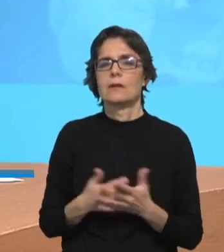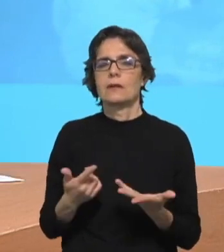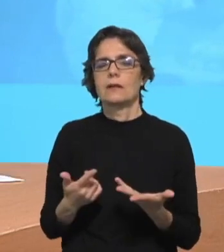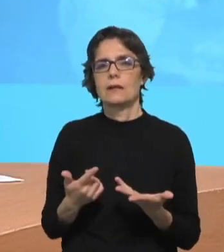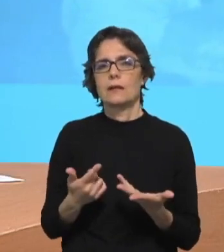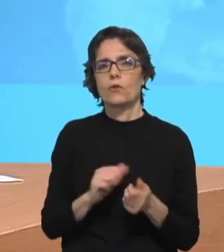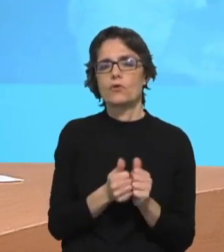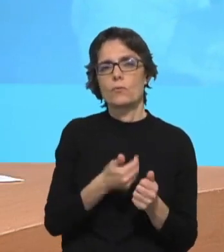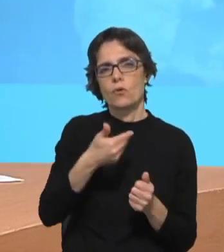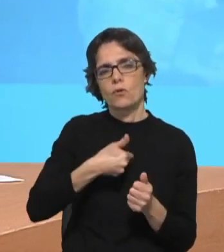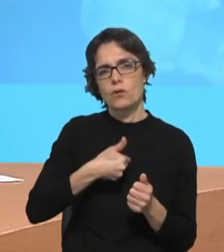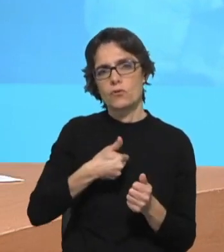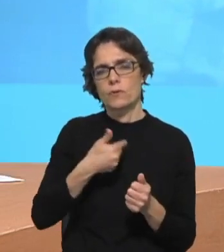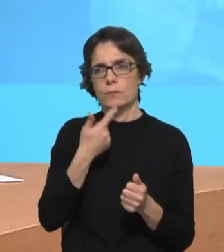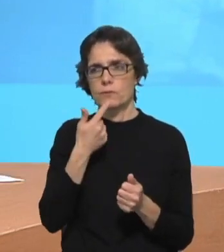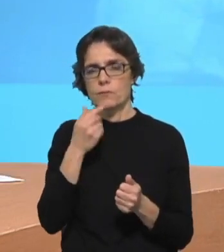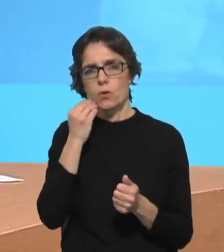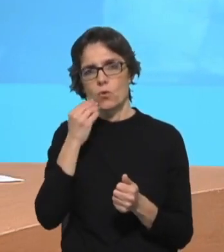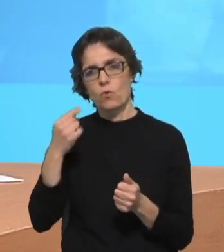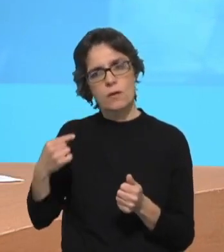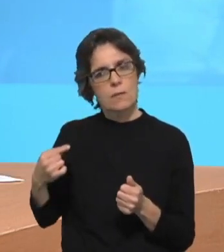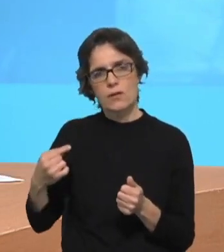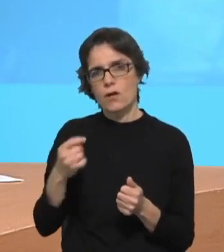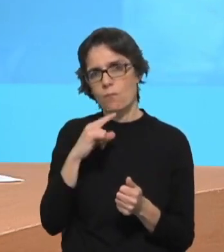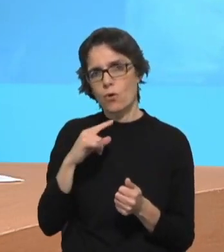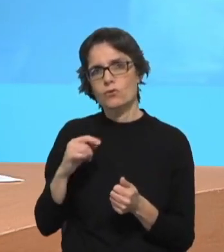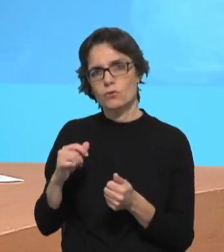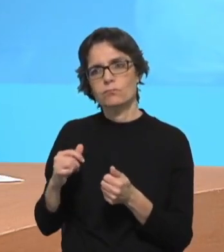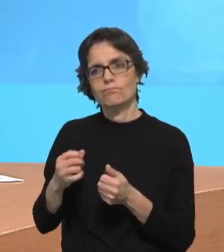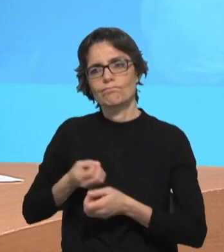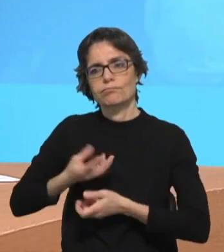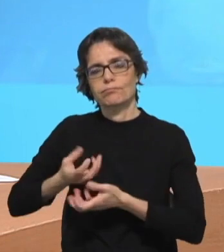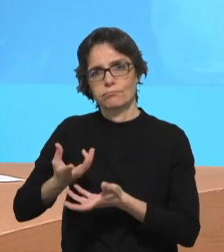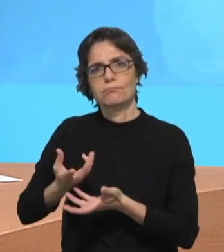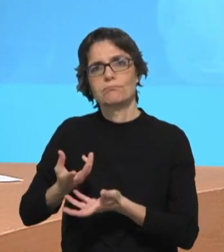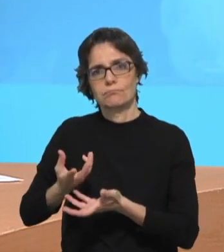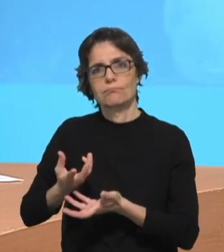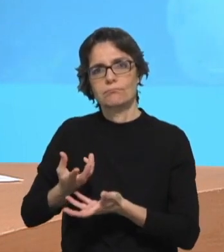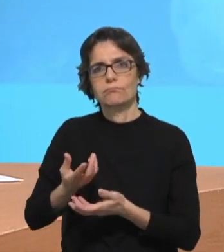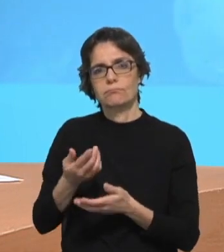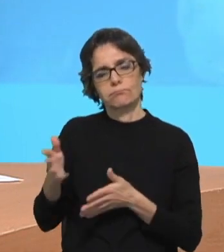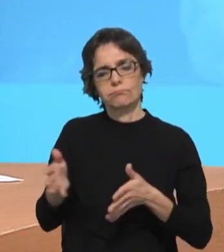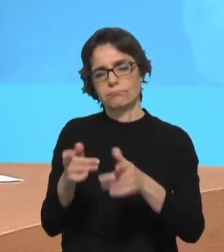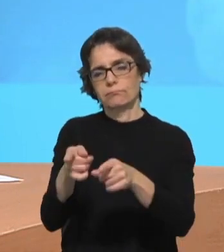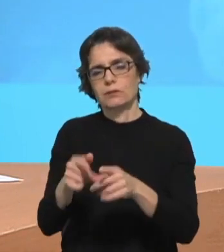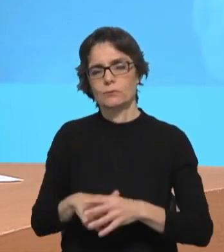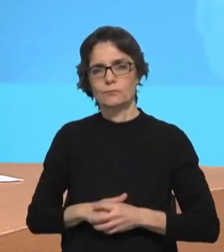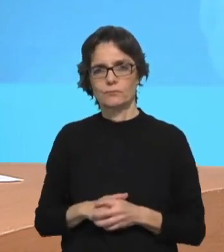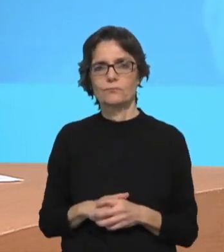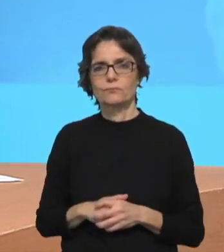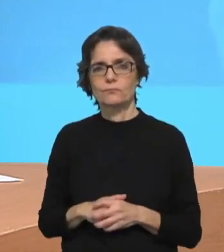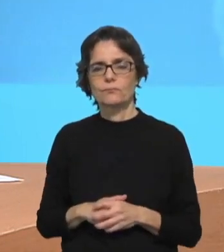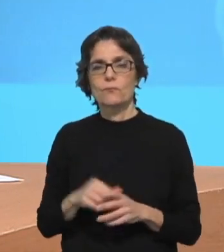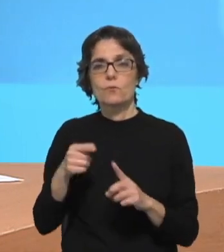vivida noutras situações do nosso cotidiano. É, portanto, também uma reflexão nesta linha daquilo que pretendemos, que